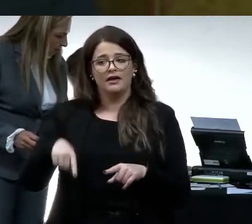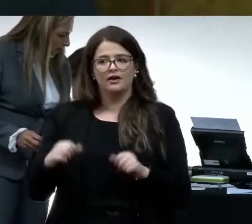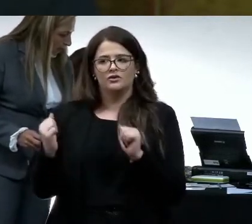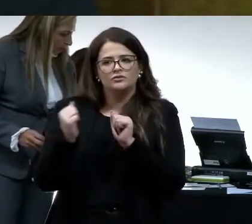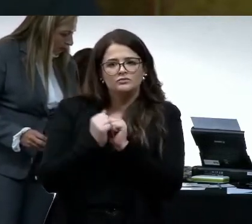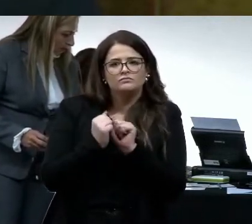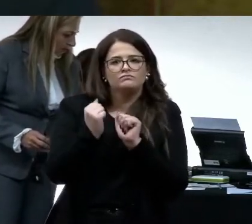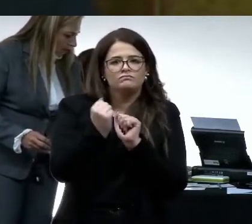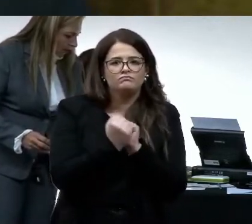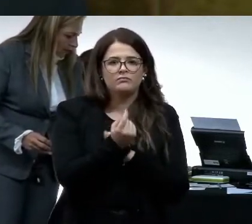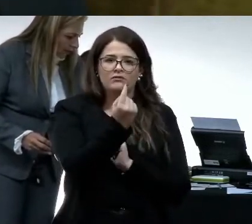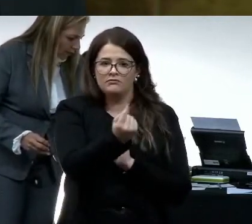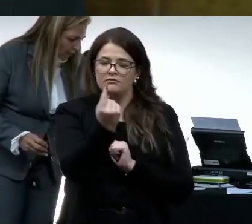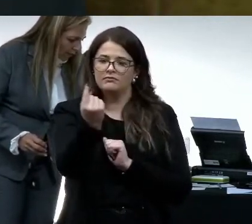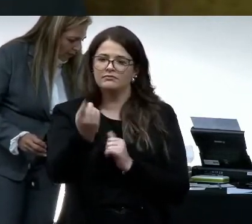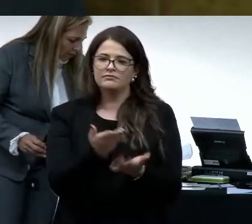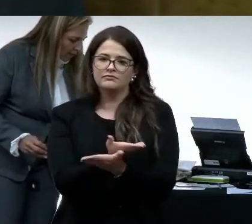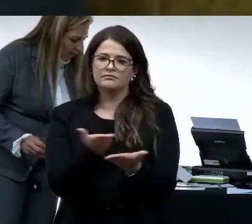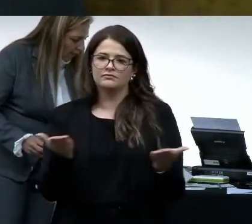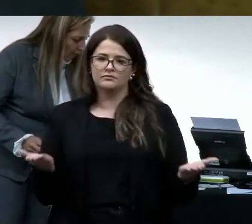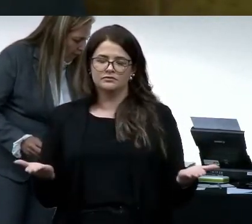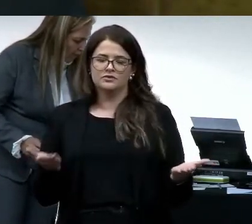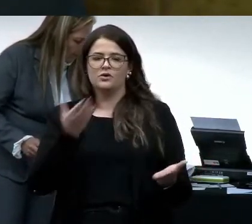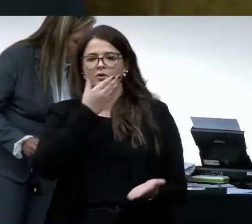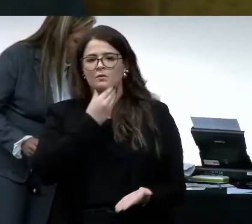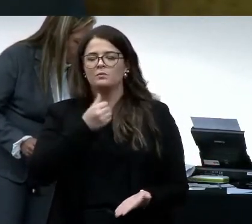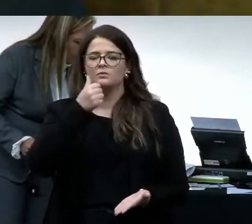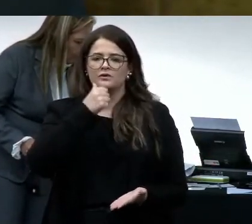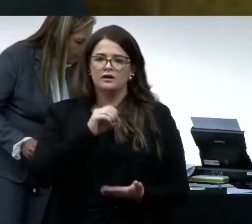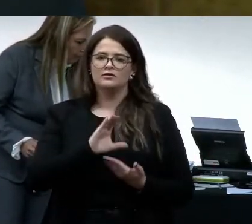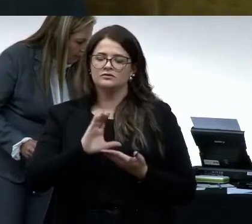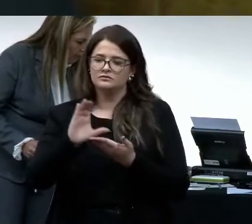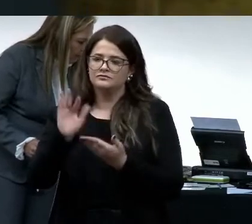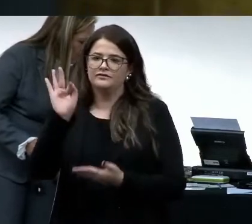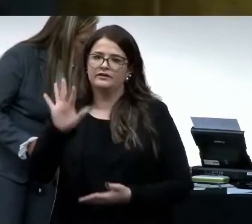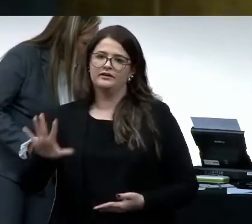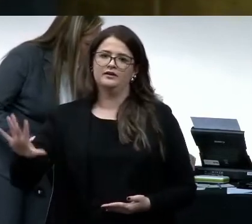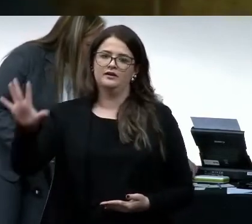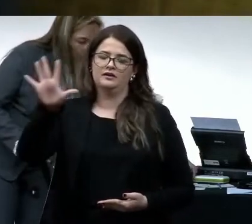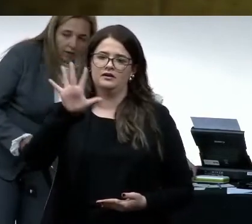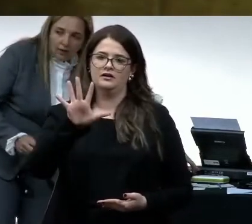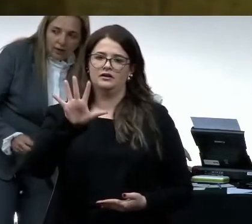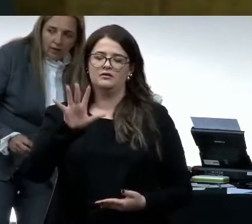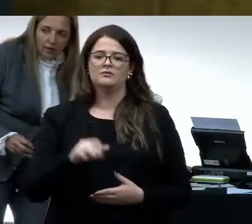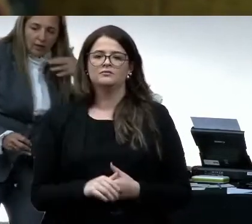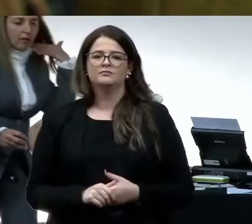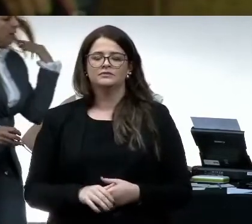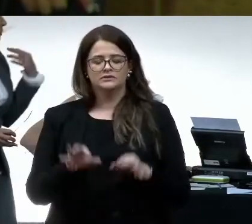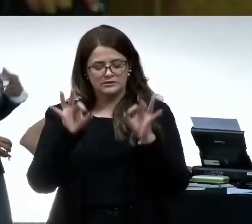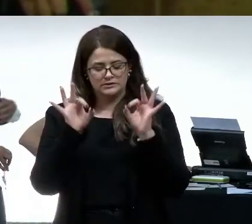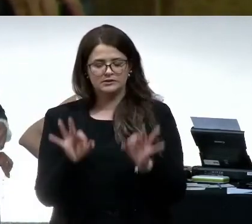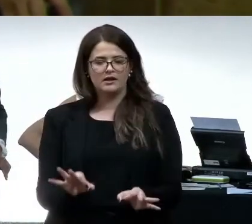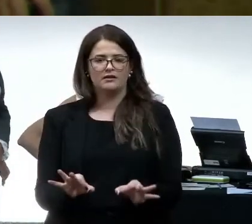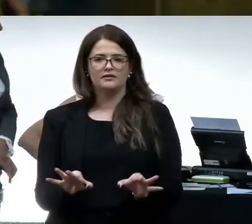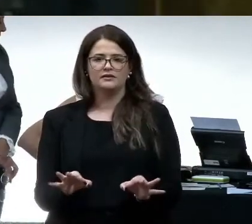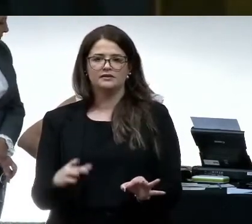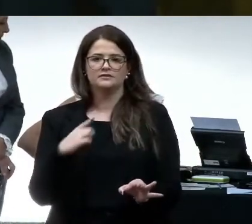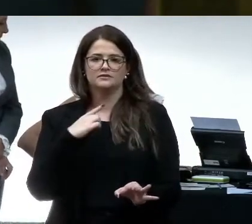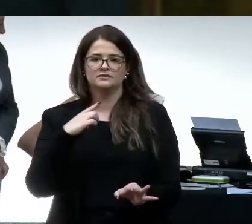cada um e de cada uma das senhoras conselheiras federais, que certamente